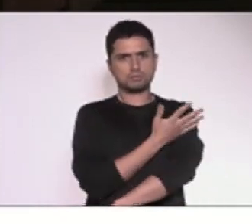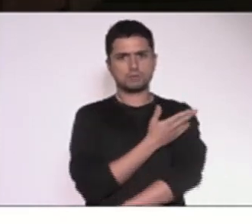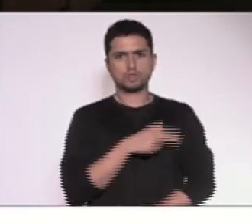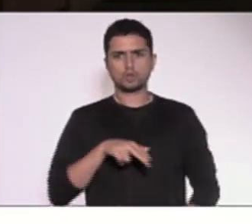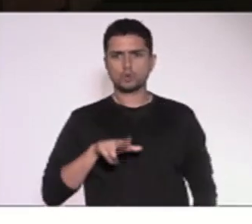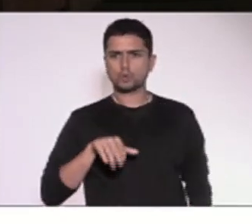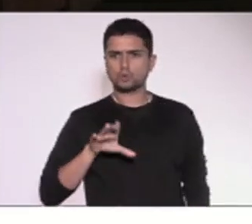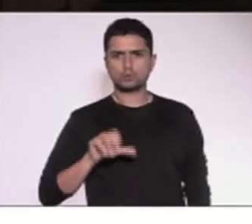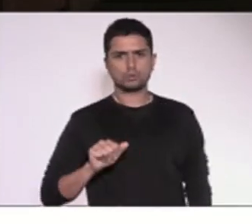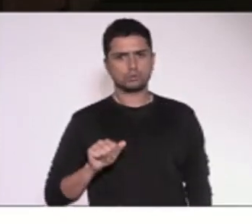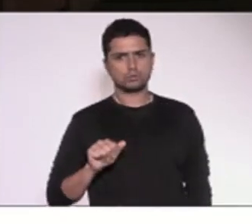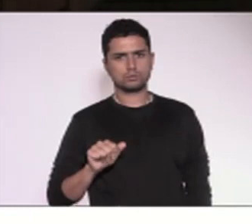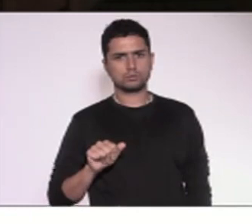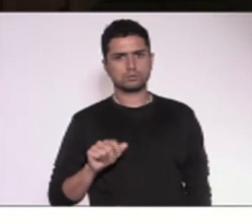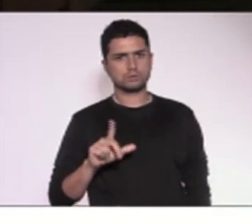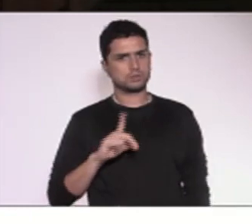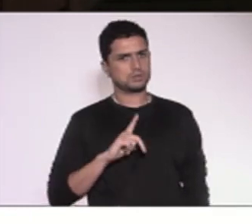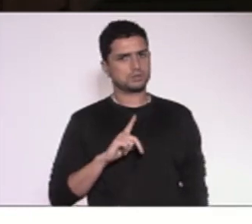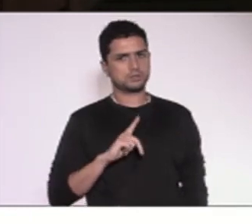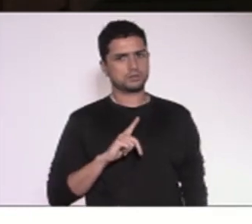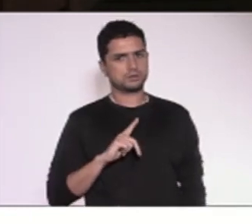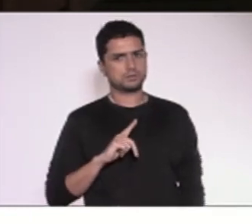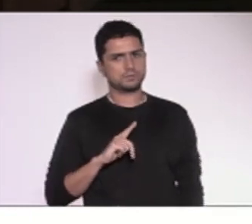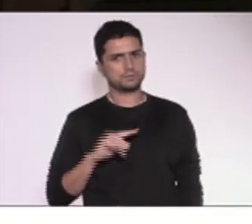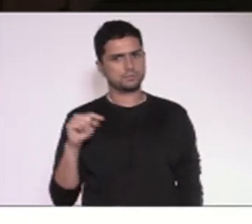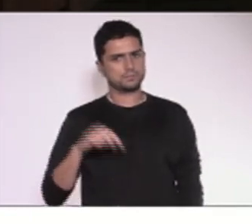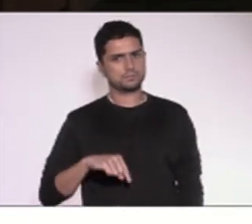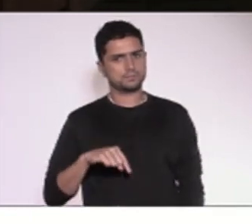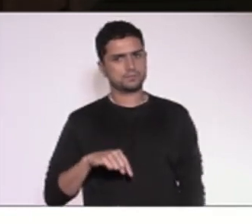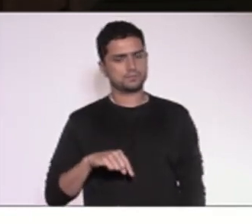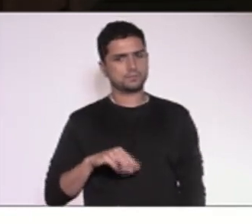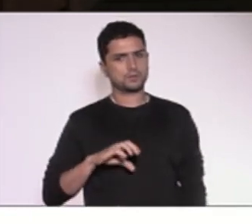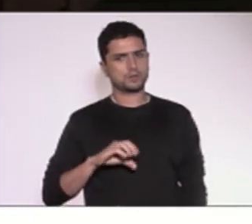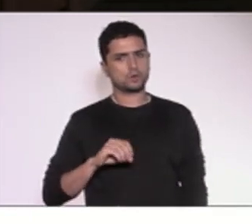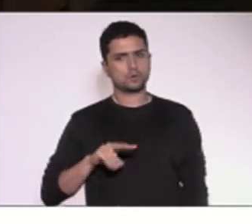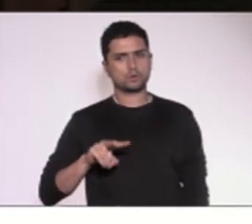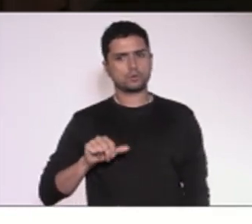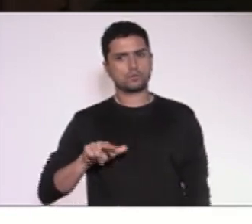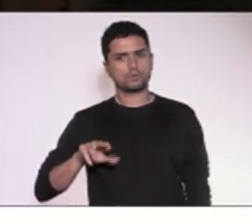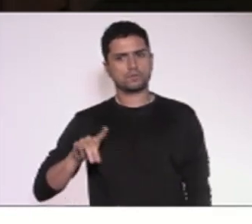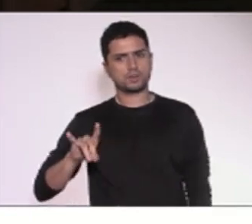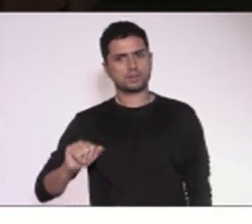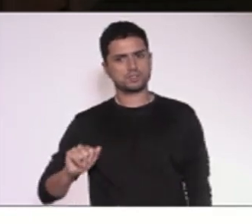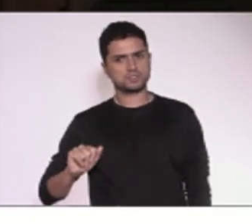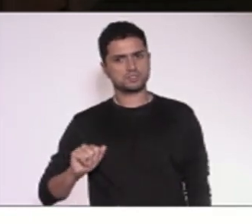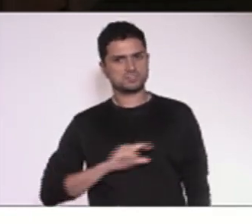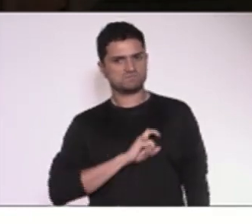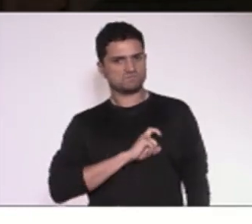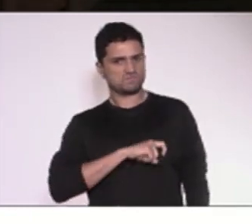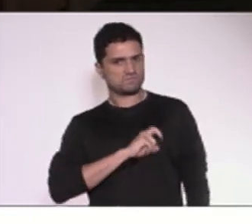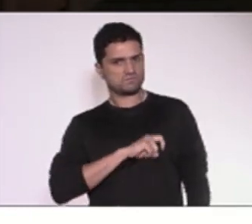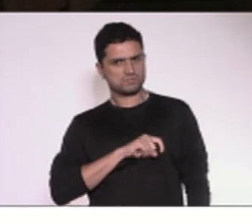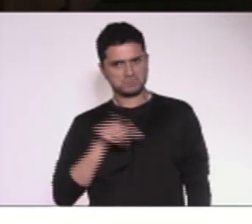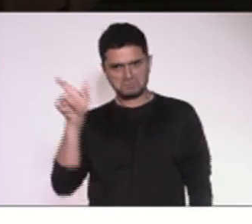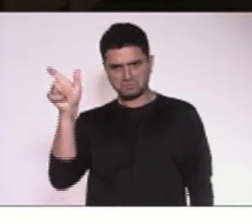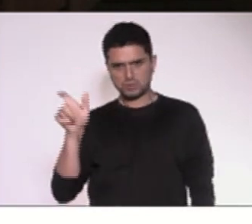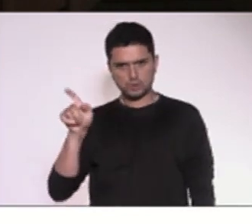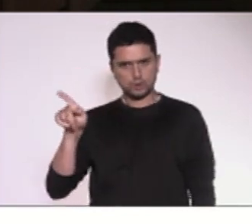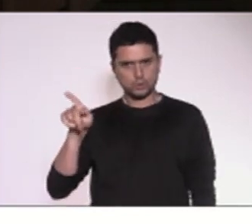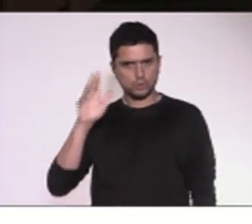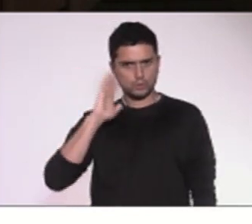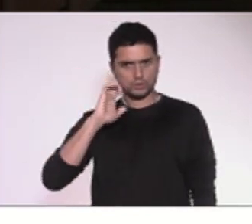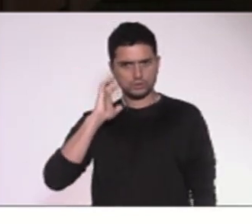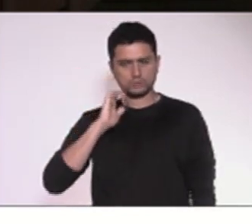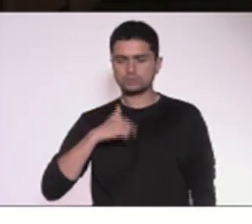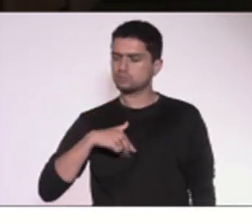Nunca teremos nenhum tipo de covardia vindo do governo, muito pelo contrário. Sendo uma